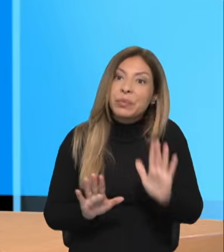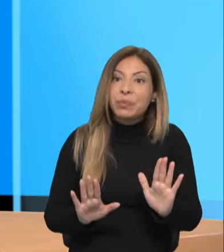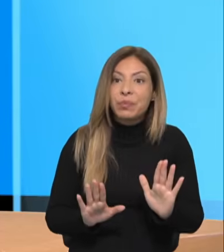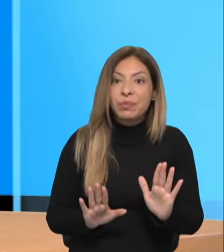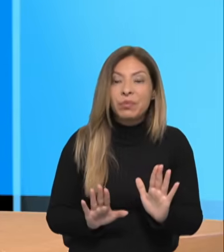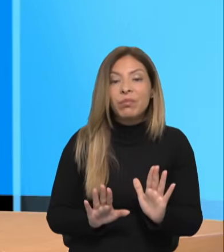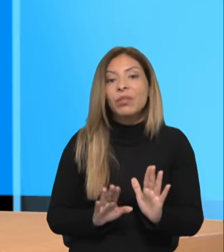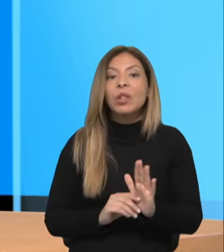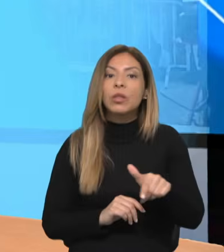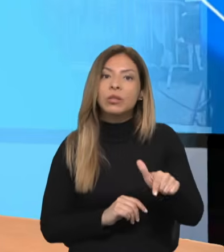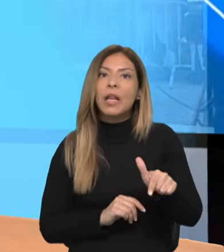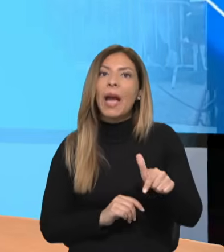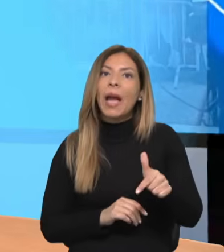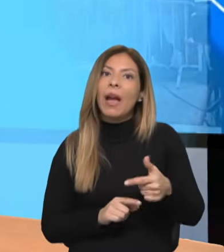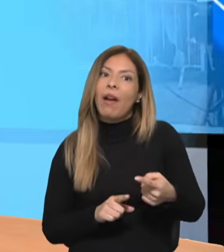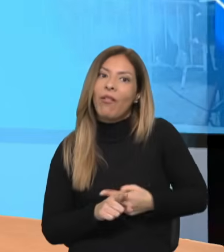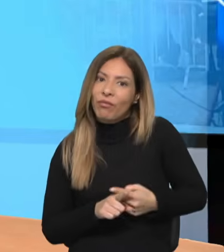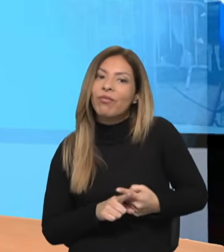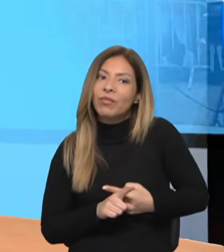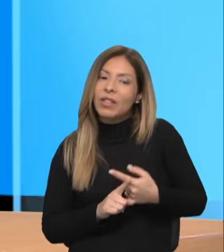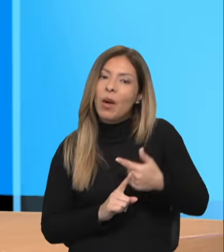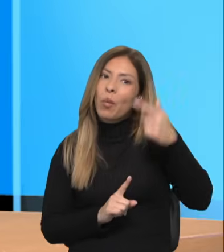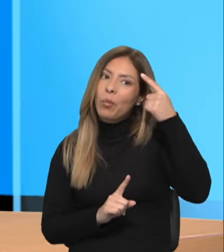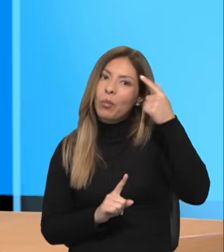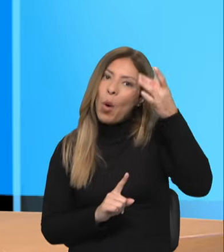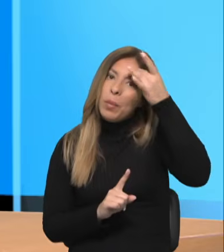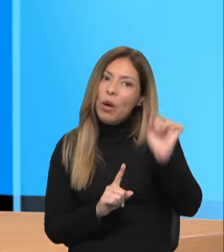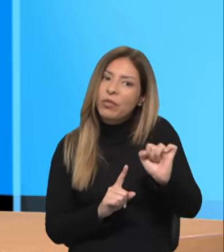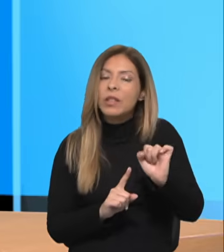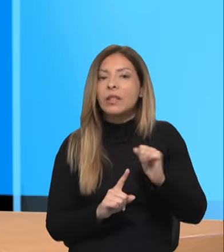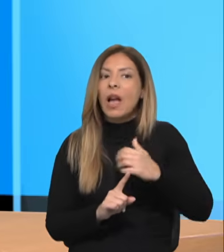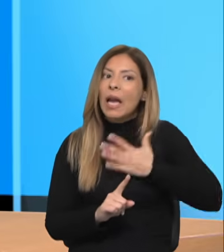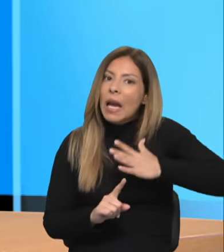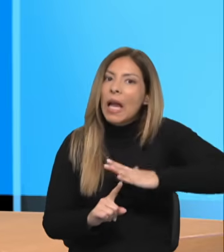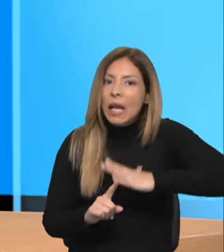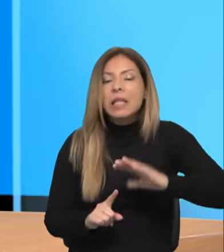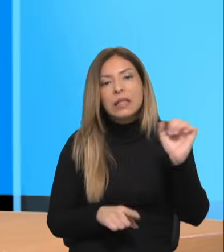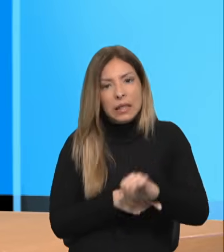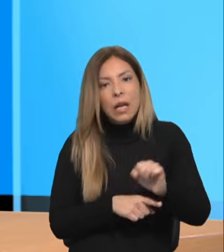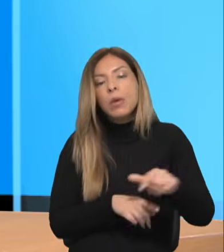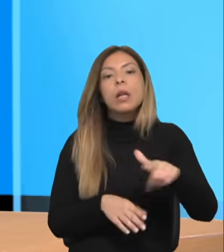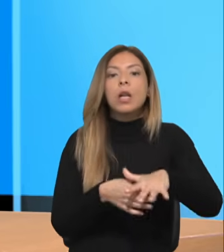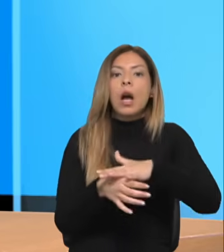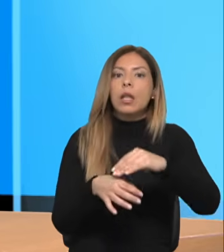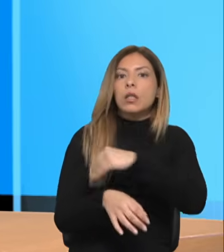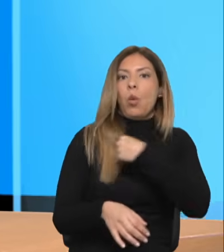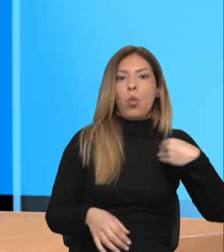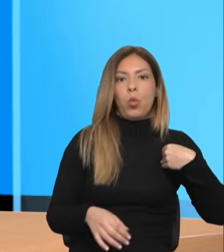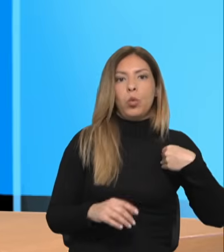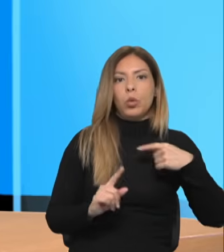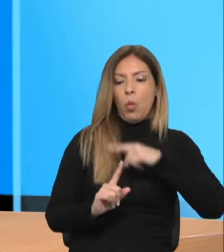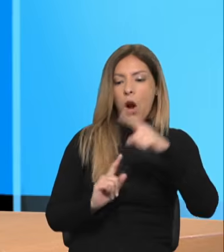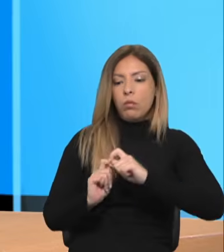José Seguro... A intenção é boa, não é? Sim. António José Seguro fez da saúde o seu desígnio para o primeiro ano